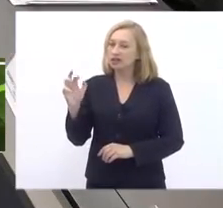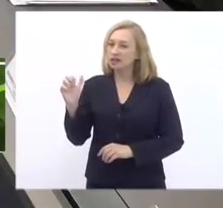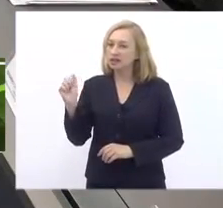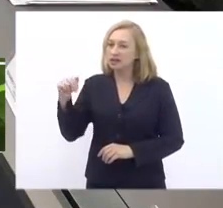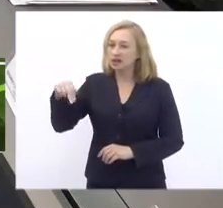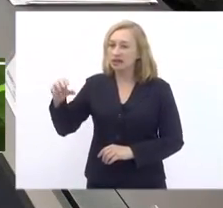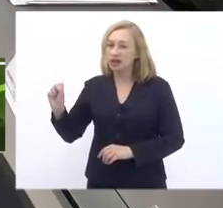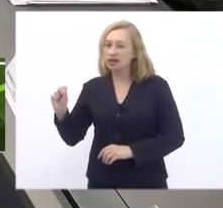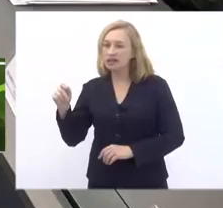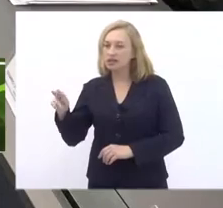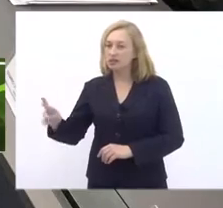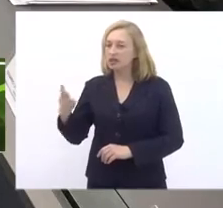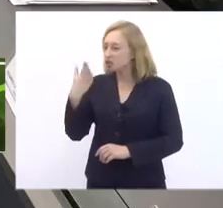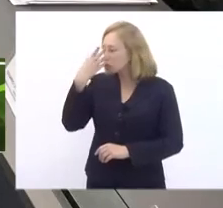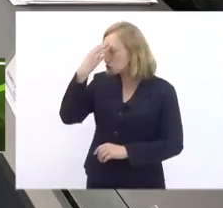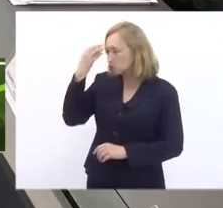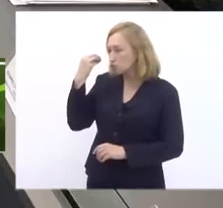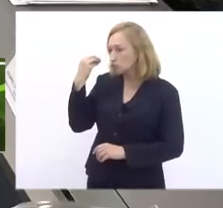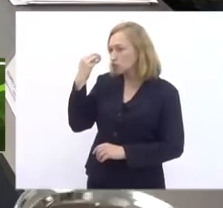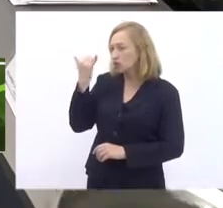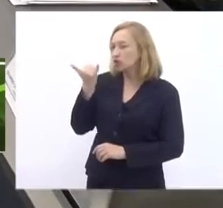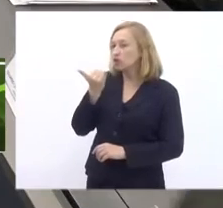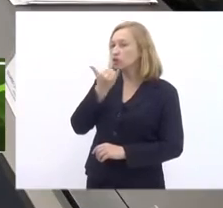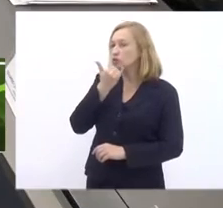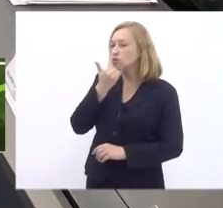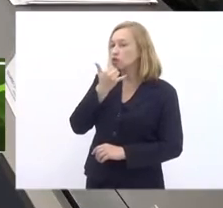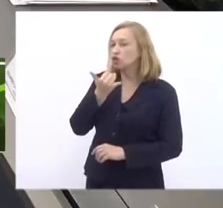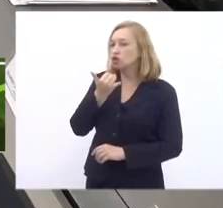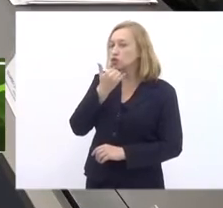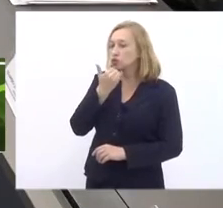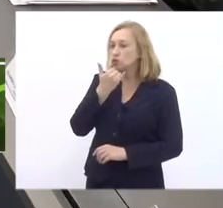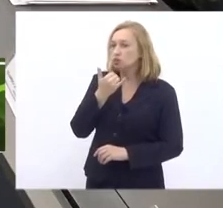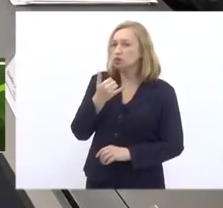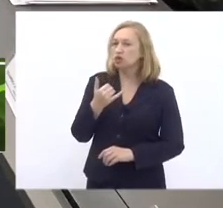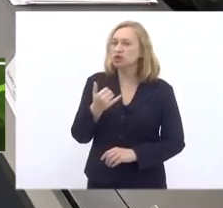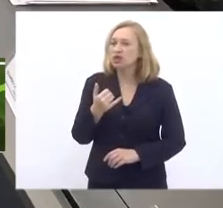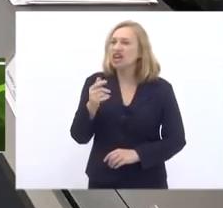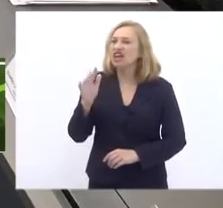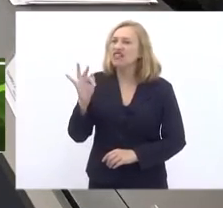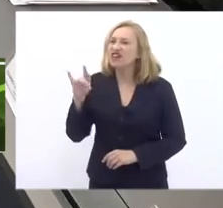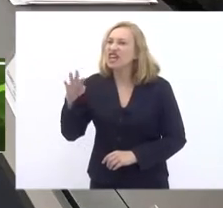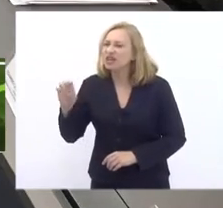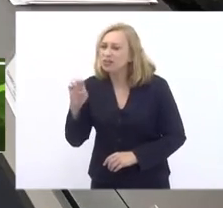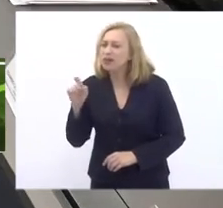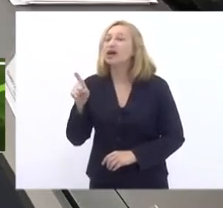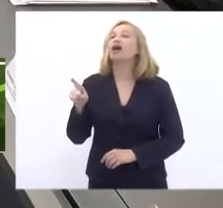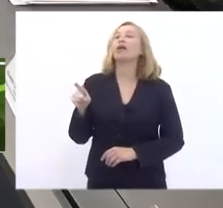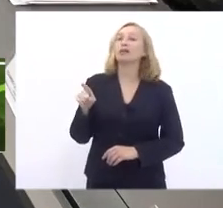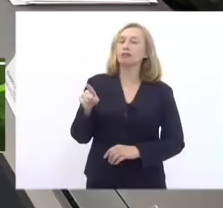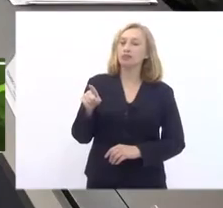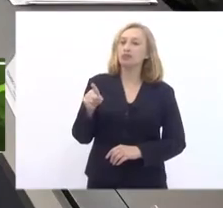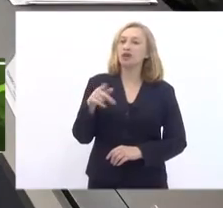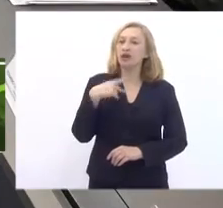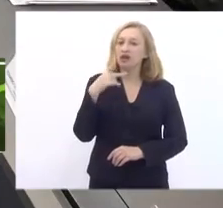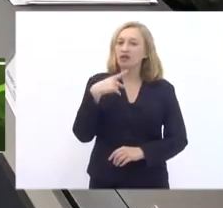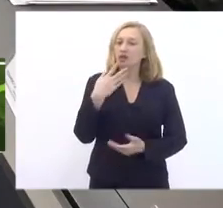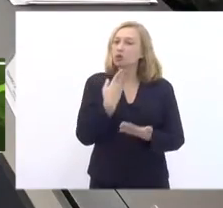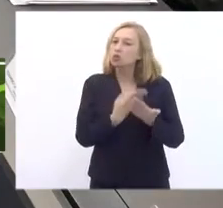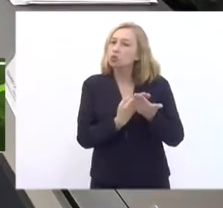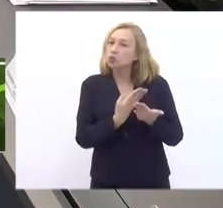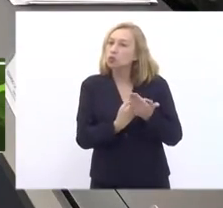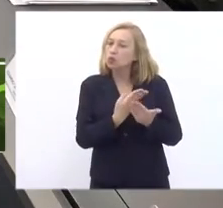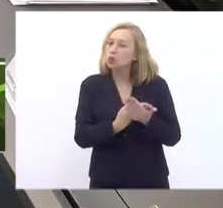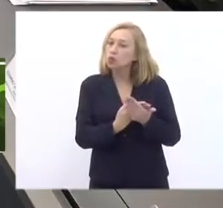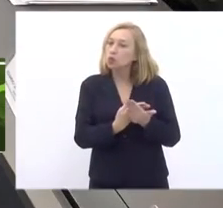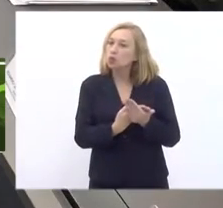não consegui decorar os nomes, é o senhor? Felipe. Senhor Felipe. Colocou que estava estudando